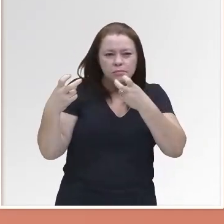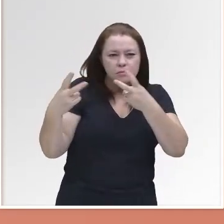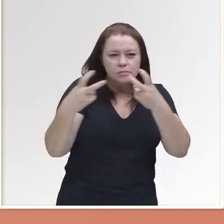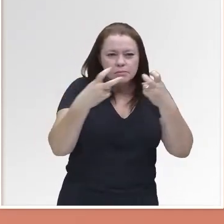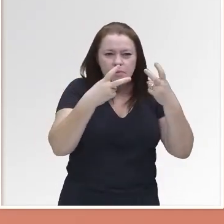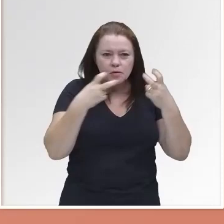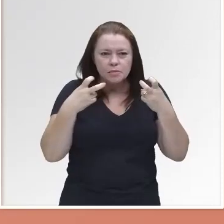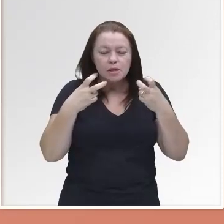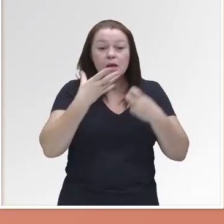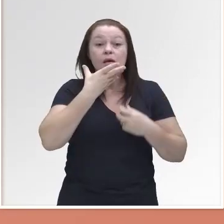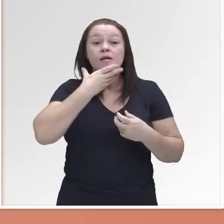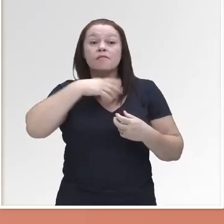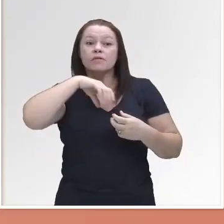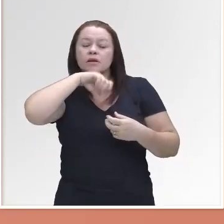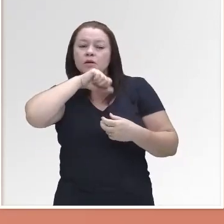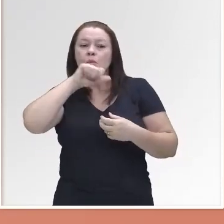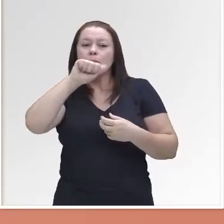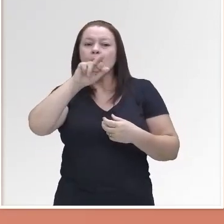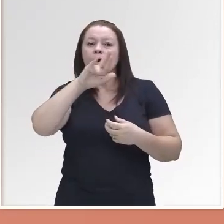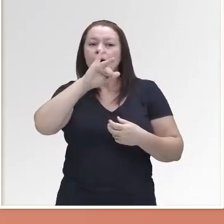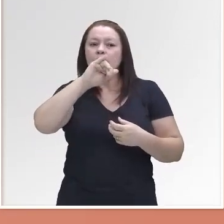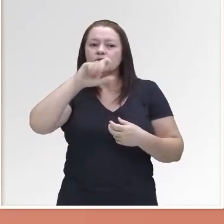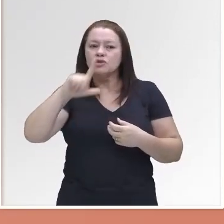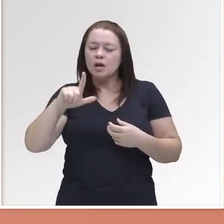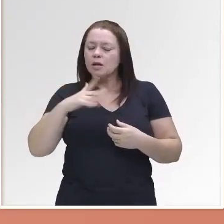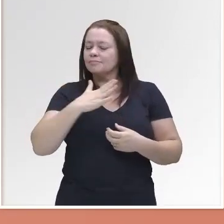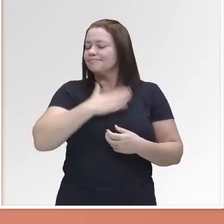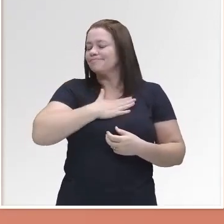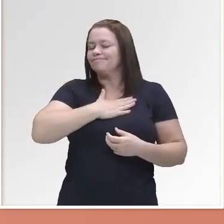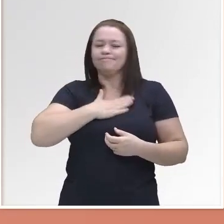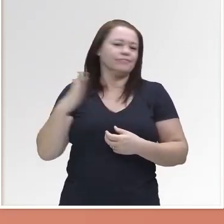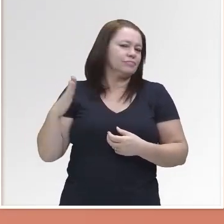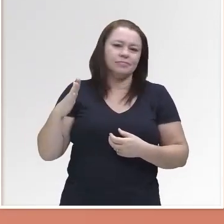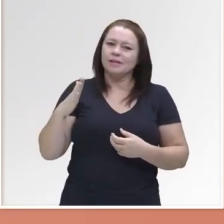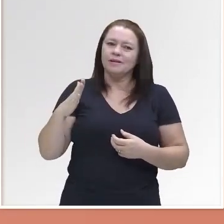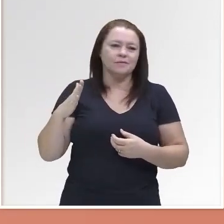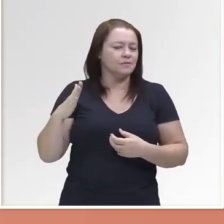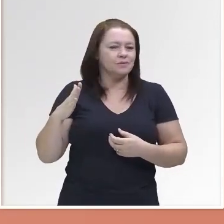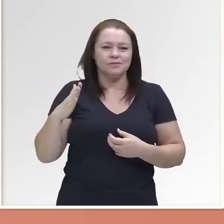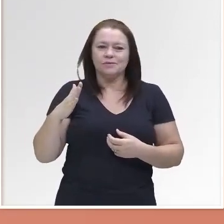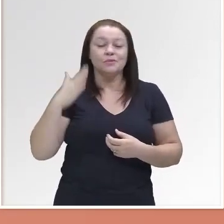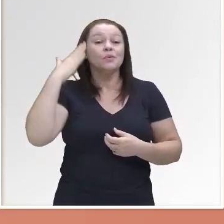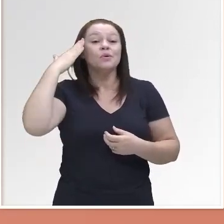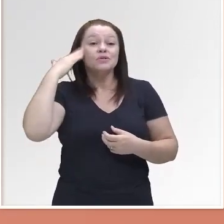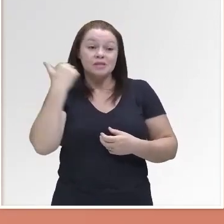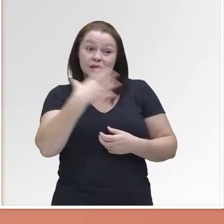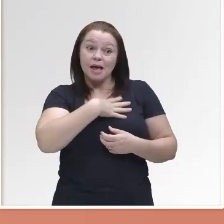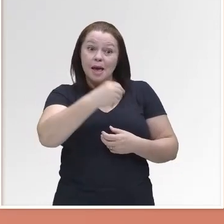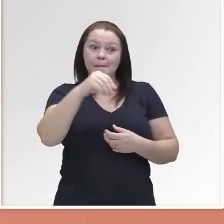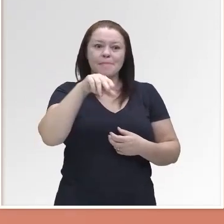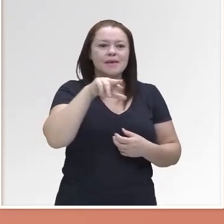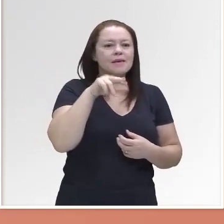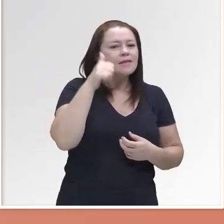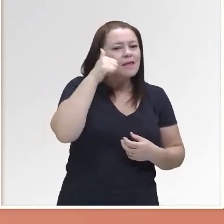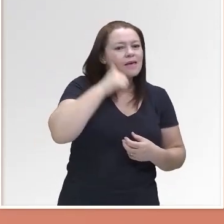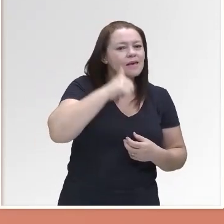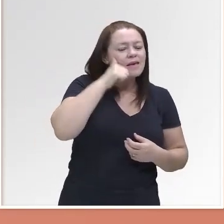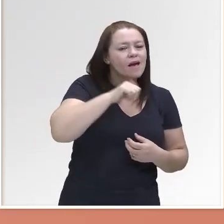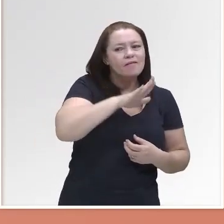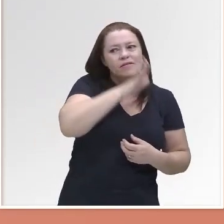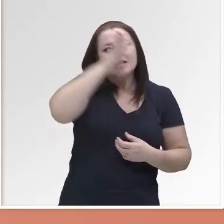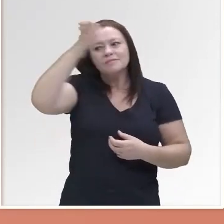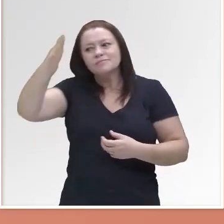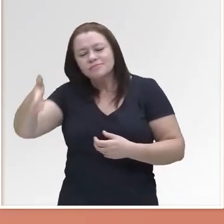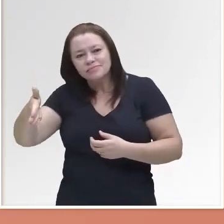pai de Ariel não gostou nada dessa história. ele soube que ela tinha